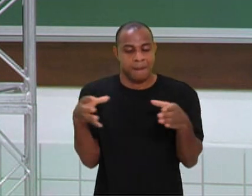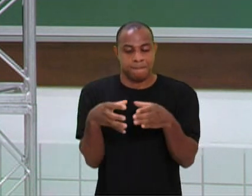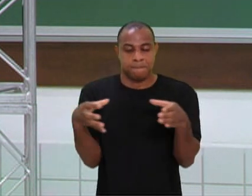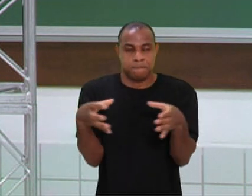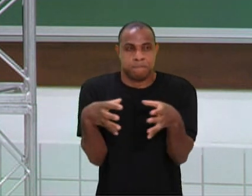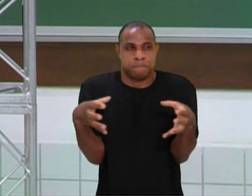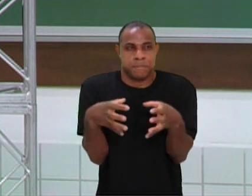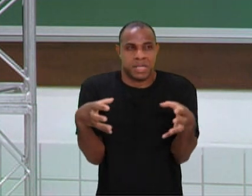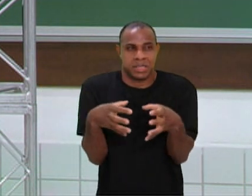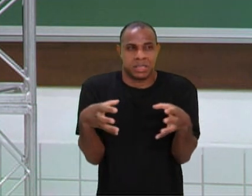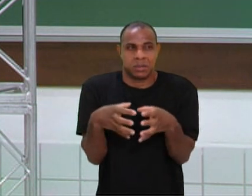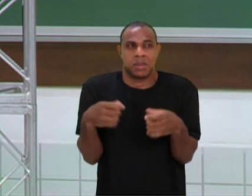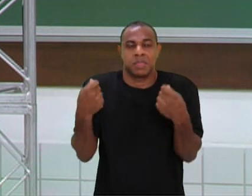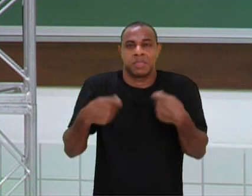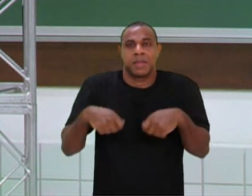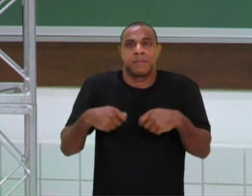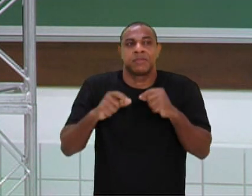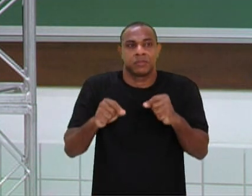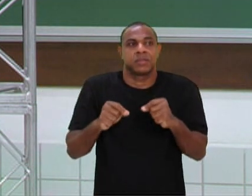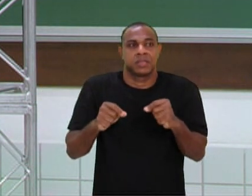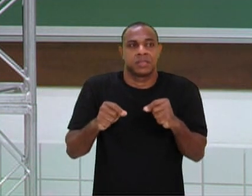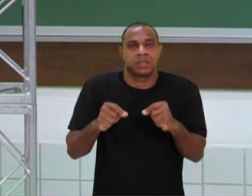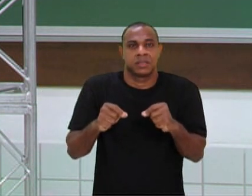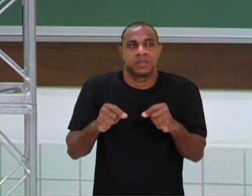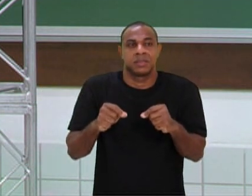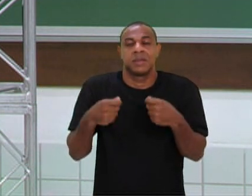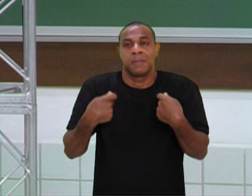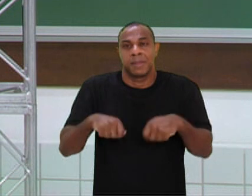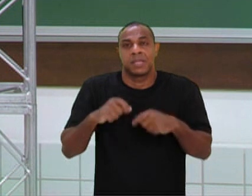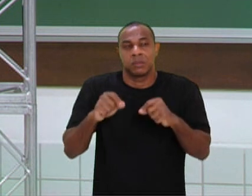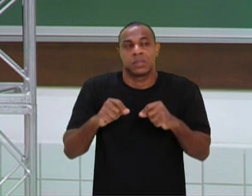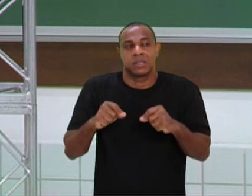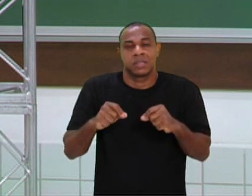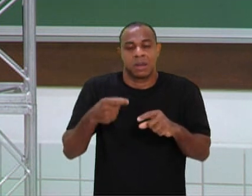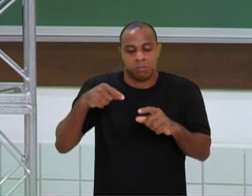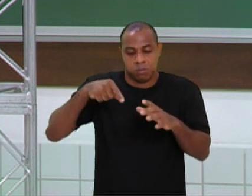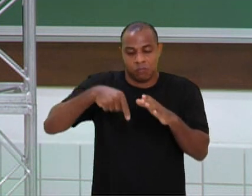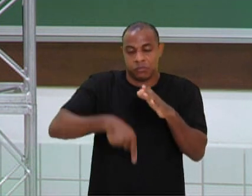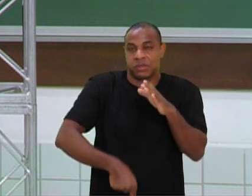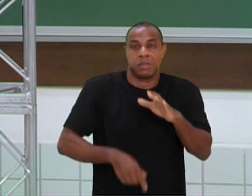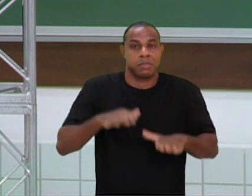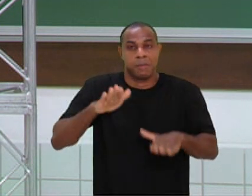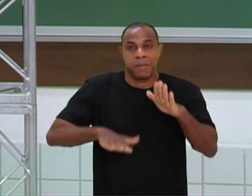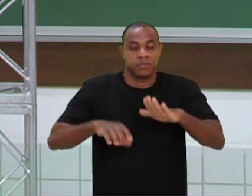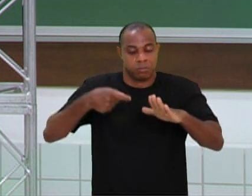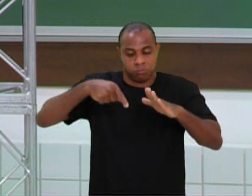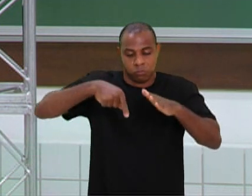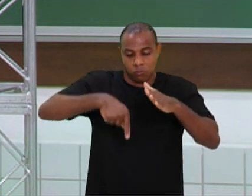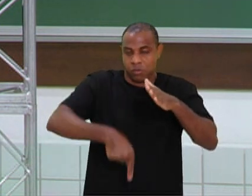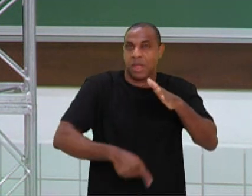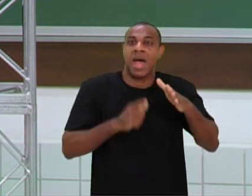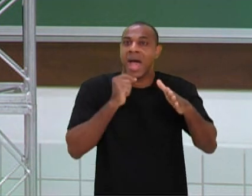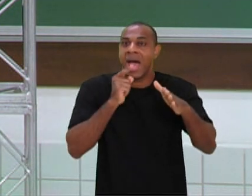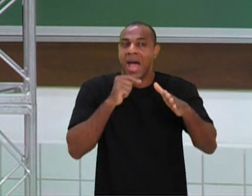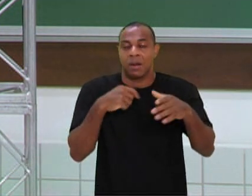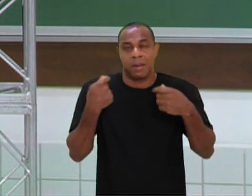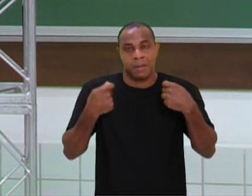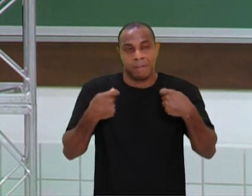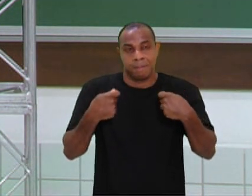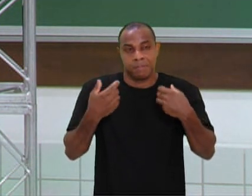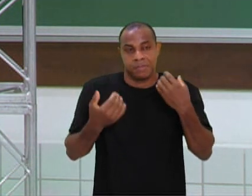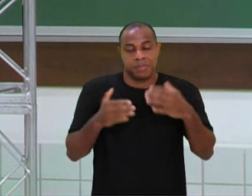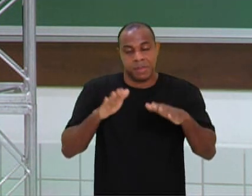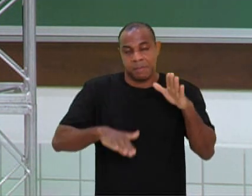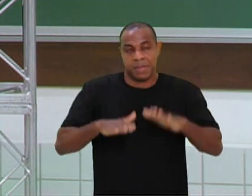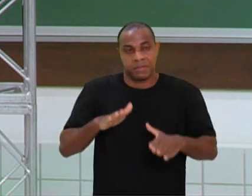hidrostática, a pressão sobre fluidos, depende apenas da coluna, ou seja, nesse caso, da profundidade da água, certo? Você tem que lembrar que, no